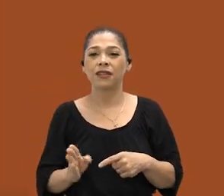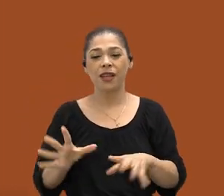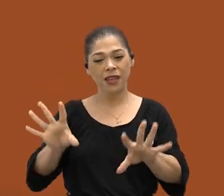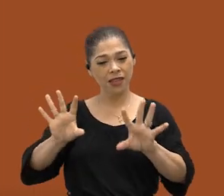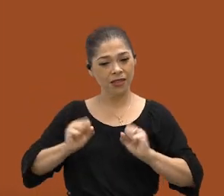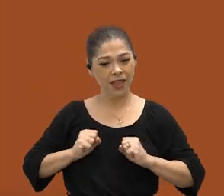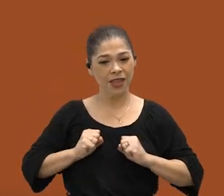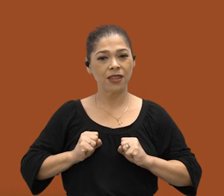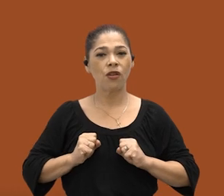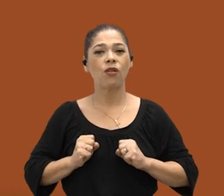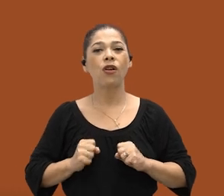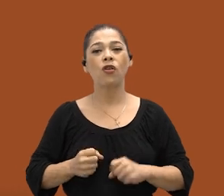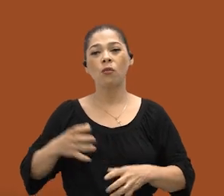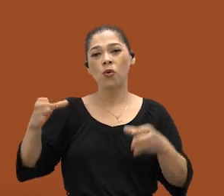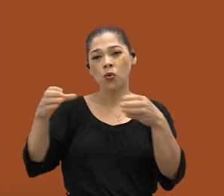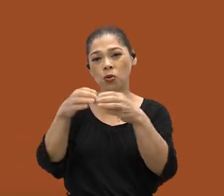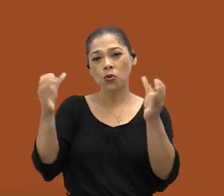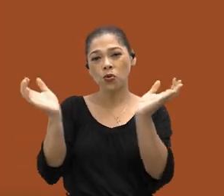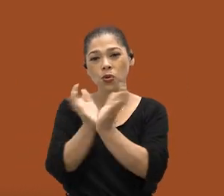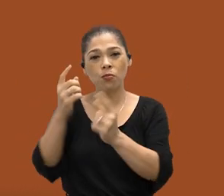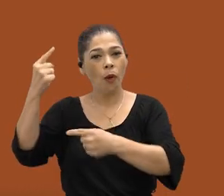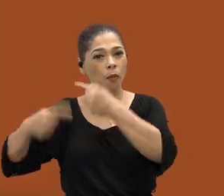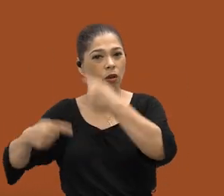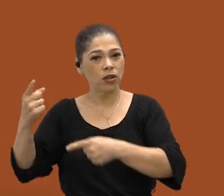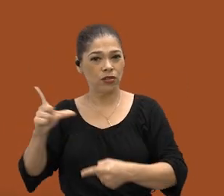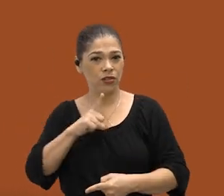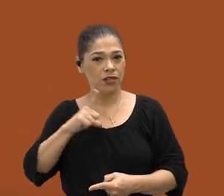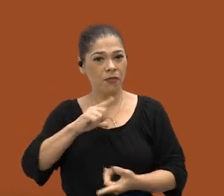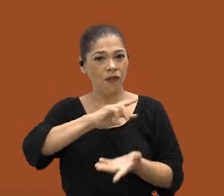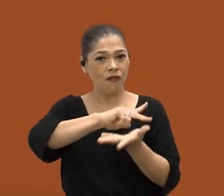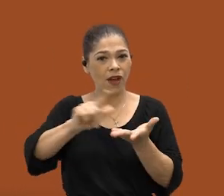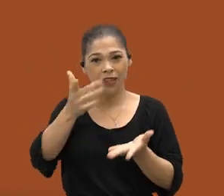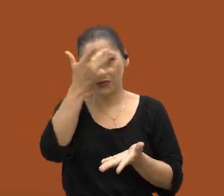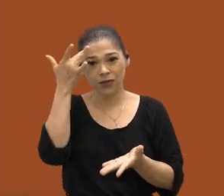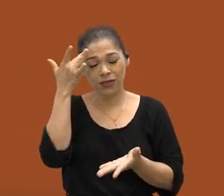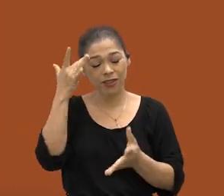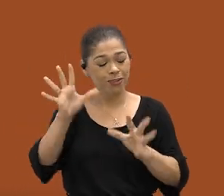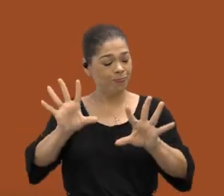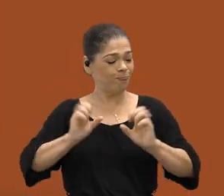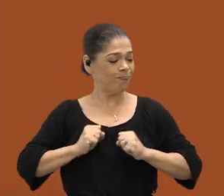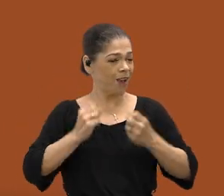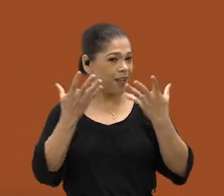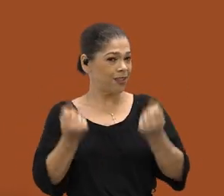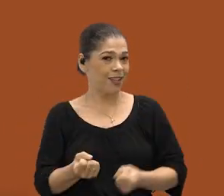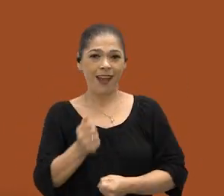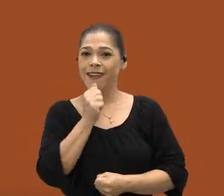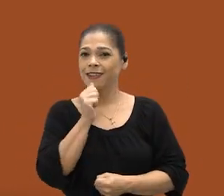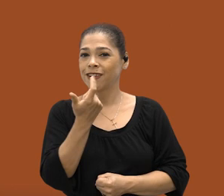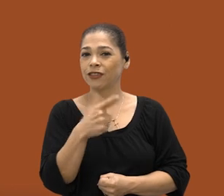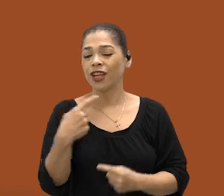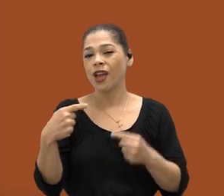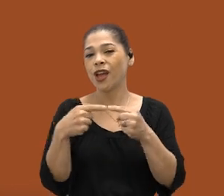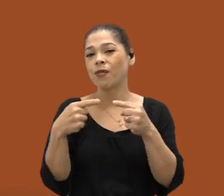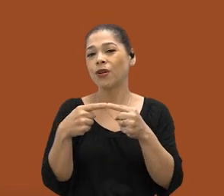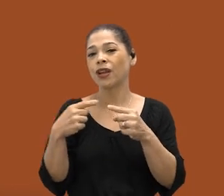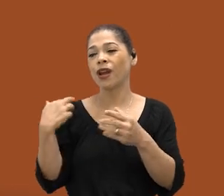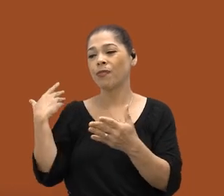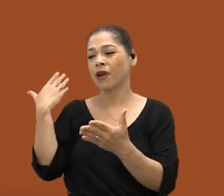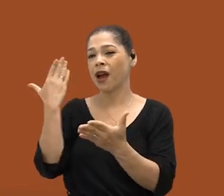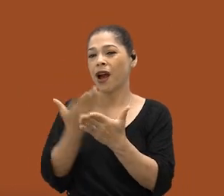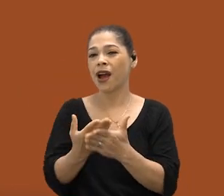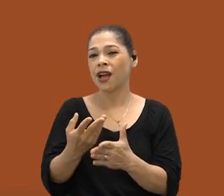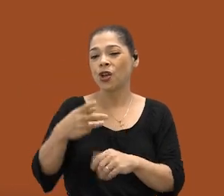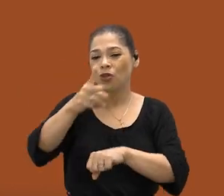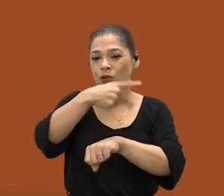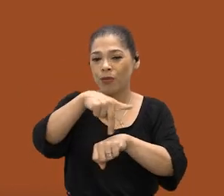se Entenda como negros como a categoria política Então se hoje nós temos muitas pessoas que assinam se identificam isso tem muito a ver com essa história